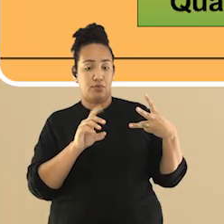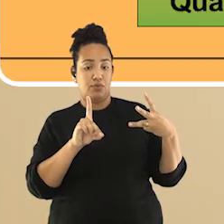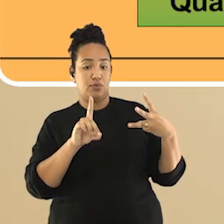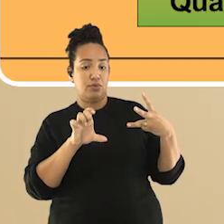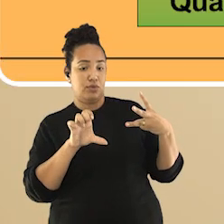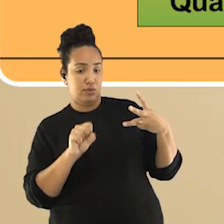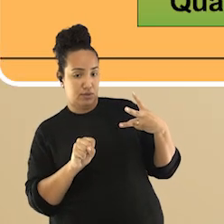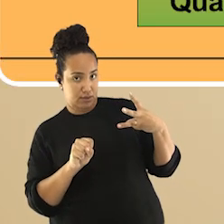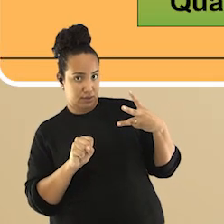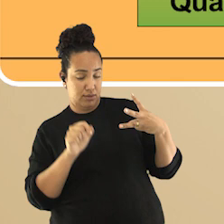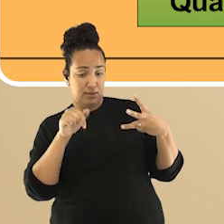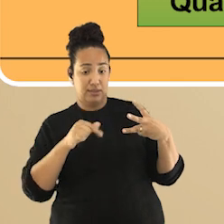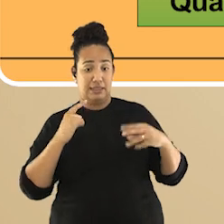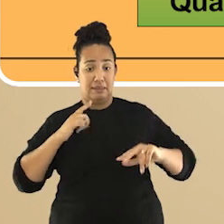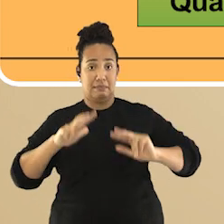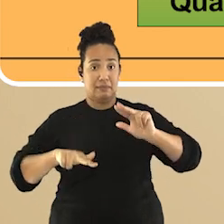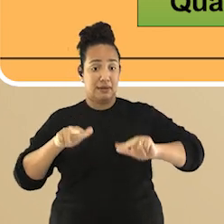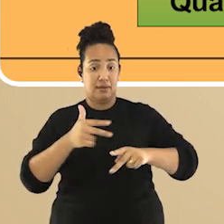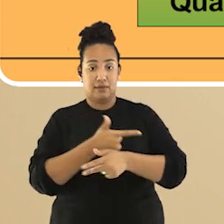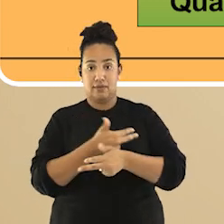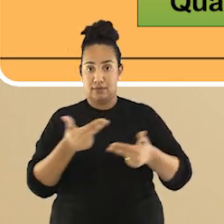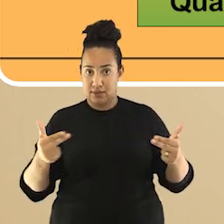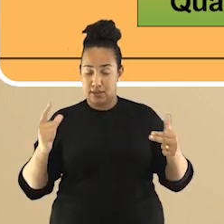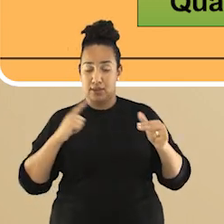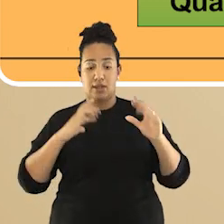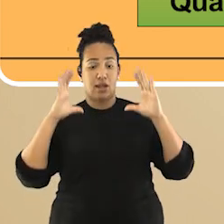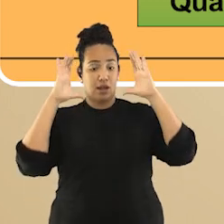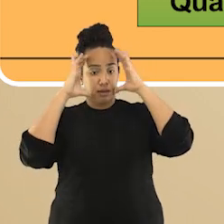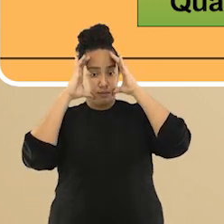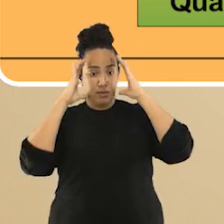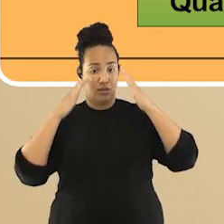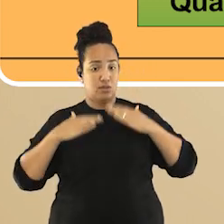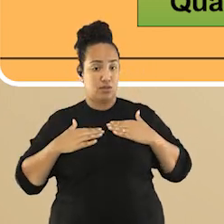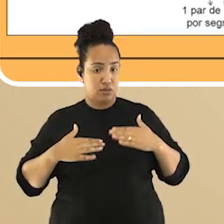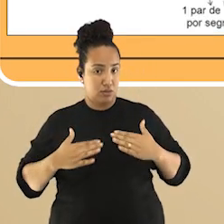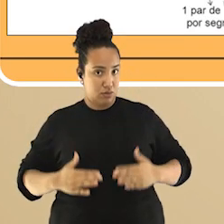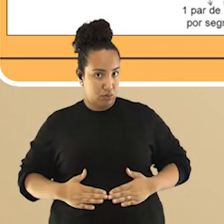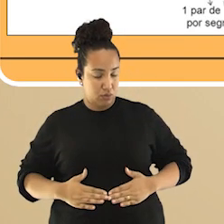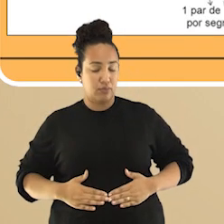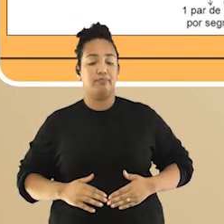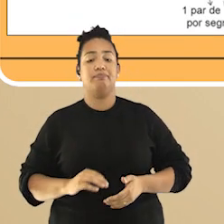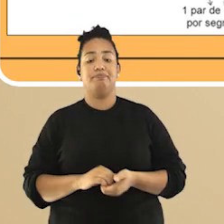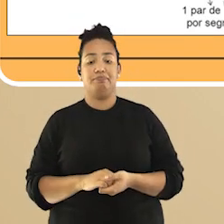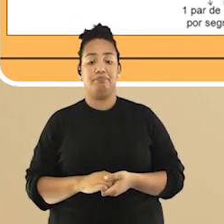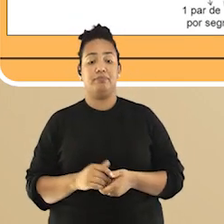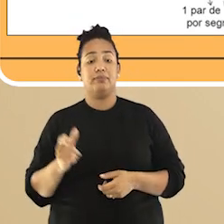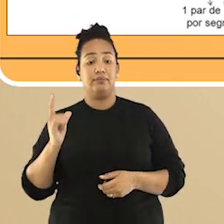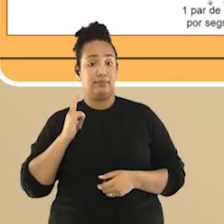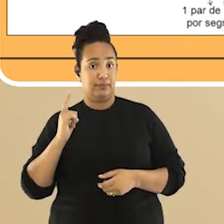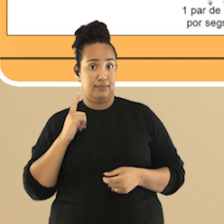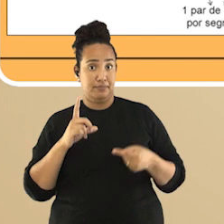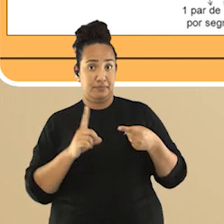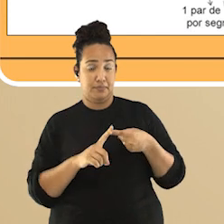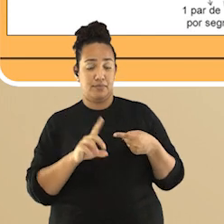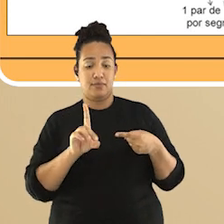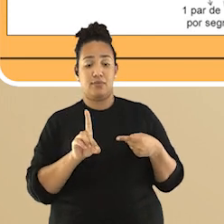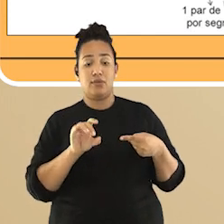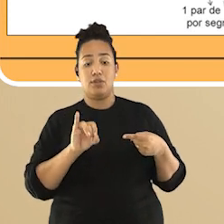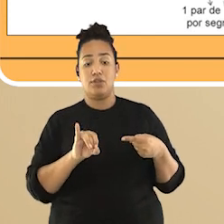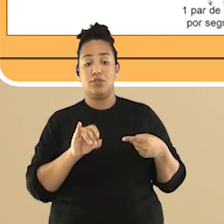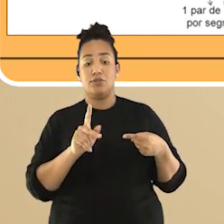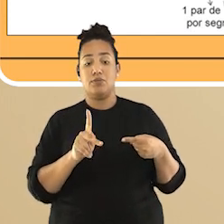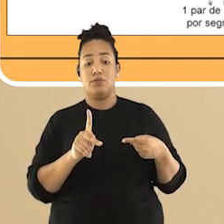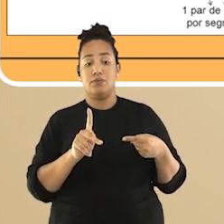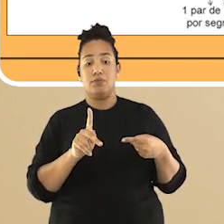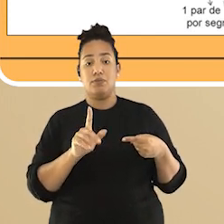possuem cabeça e tronco. Podem ser divididos em diplópodes, em que temos o piolho de cobra como exemplo, a gente pode ver aí